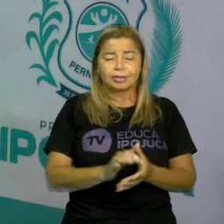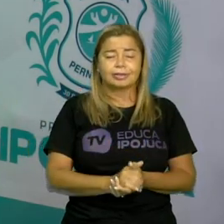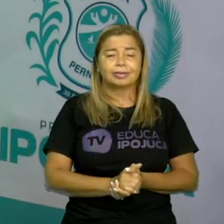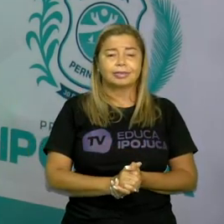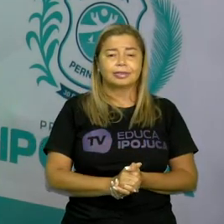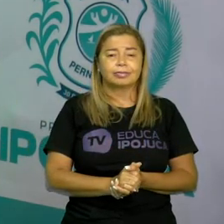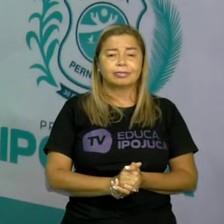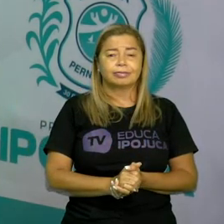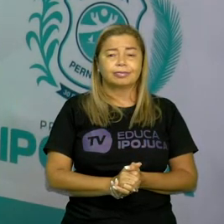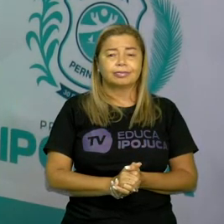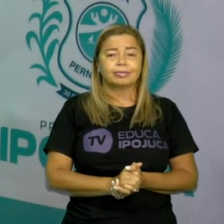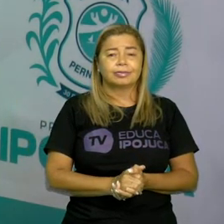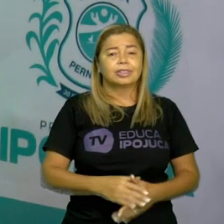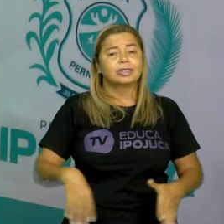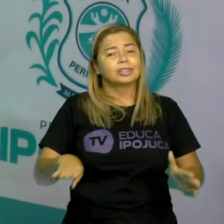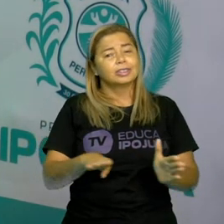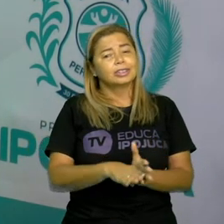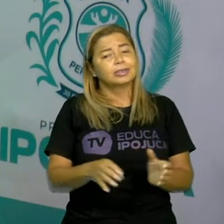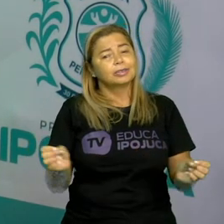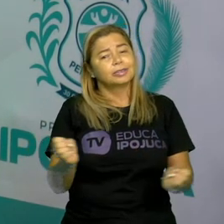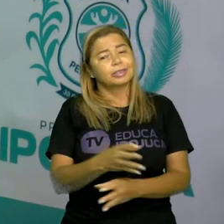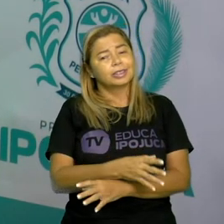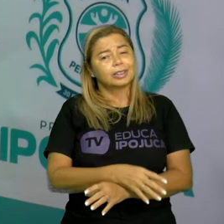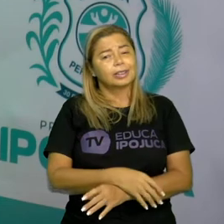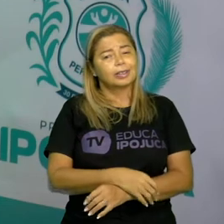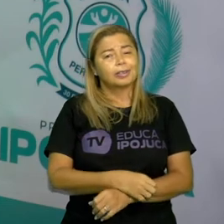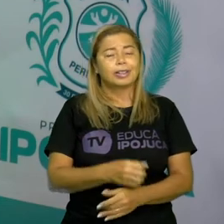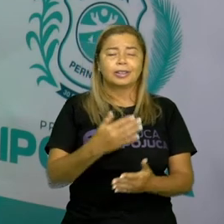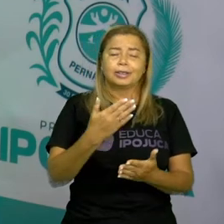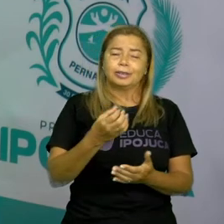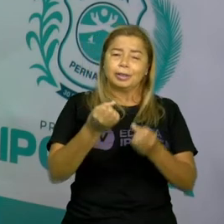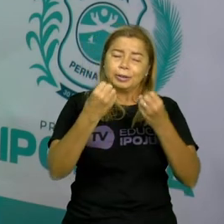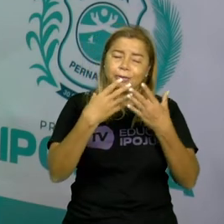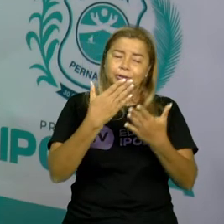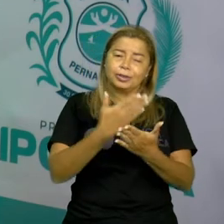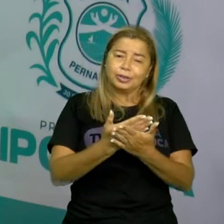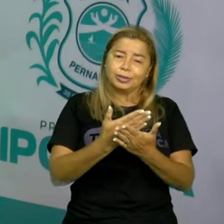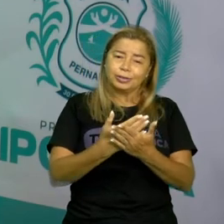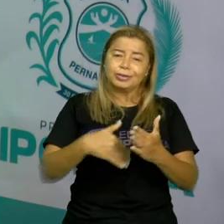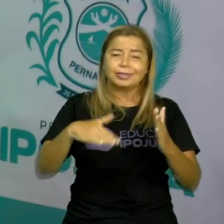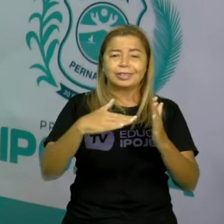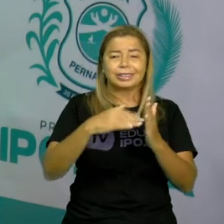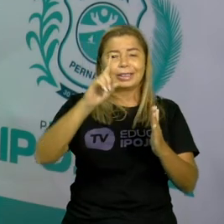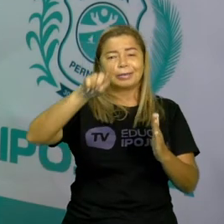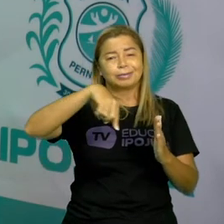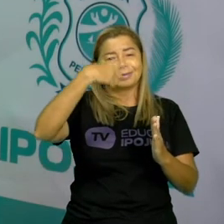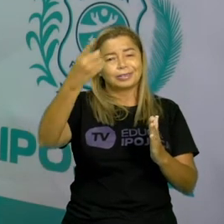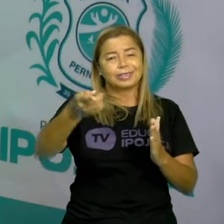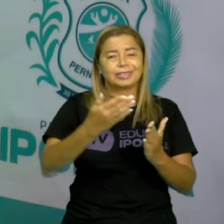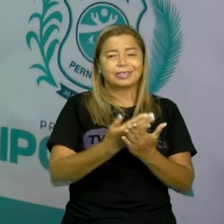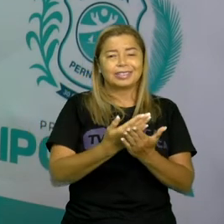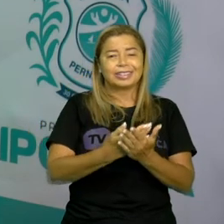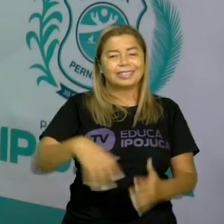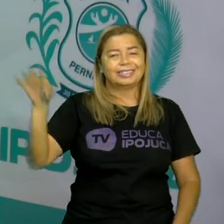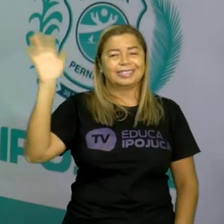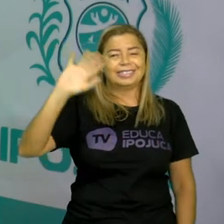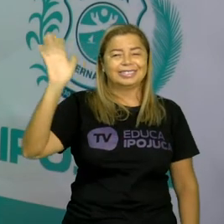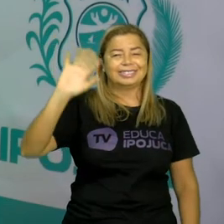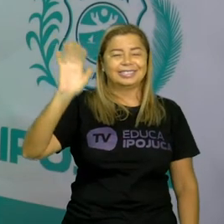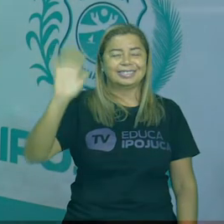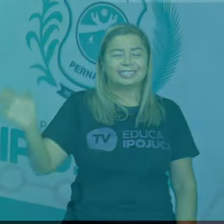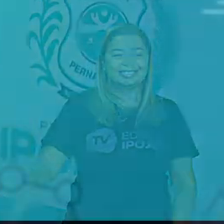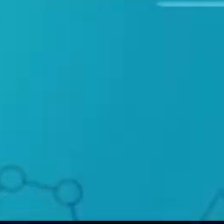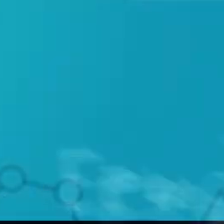ao nosso final. Desejo a vocês bons estudos e até a próxima aula!